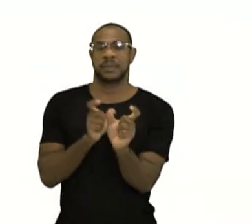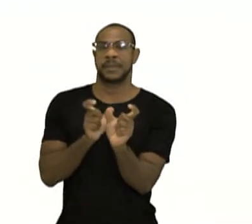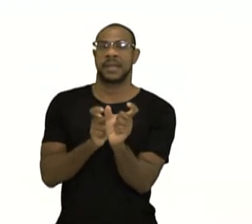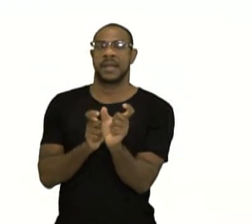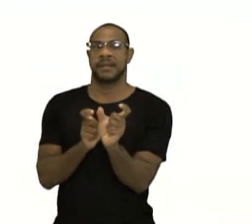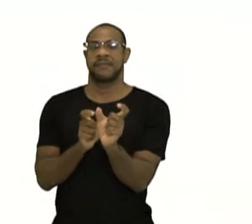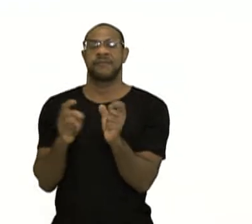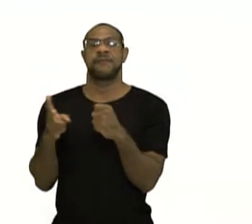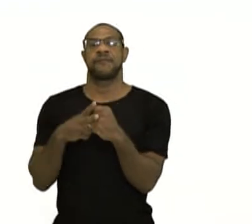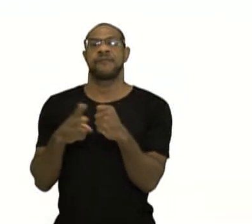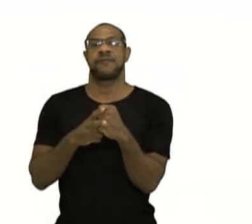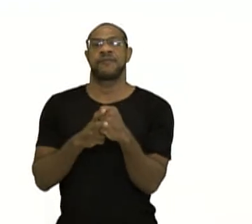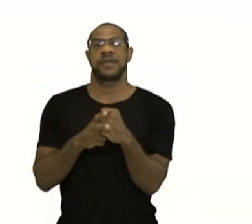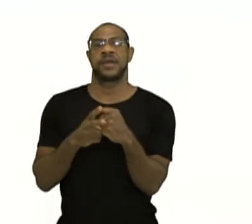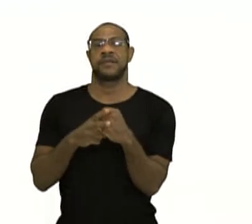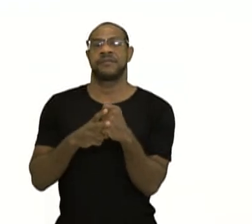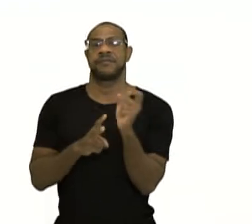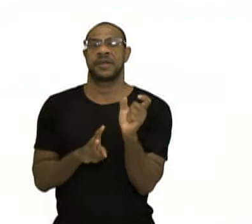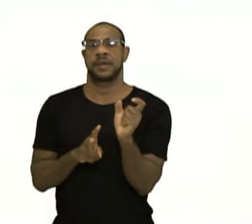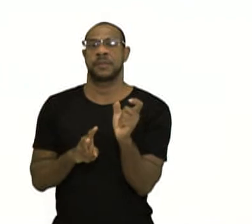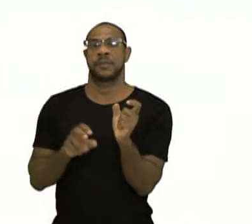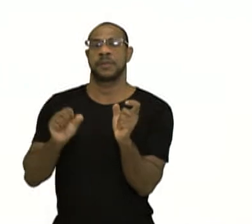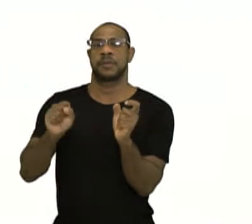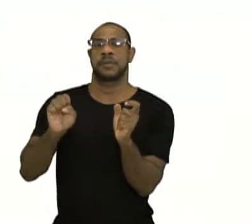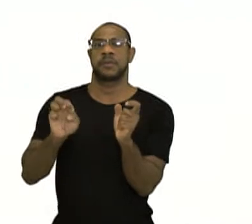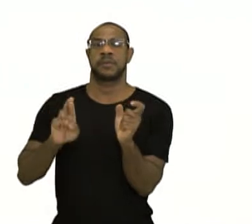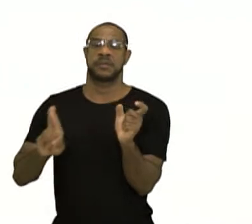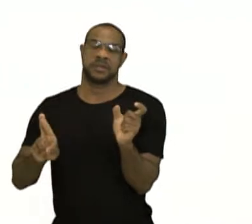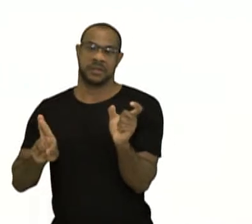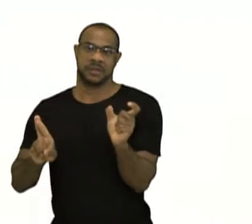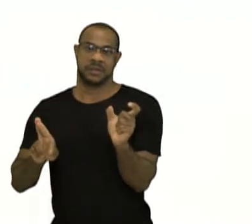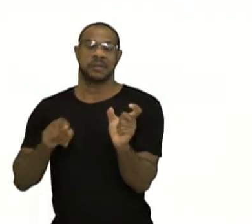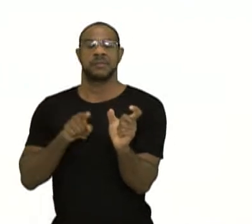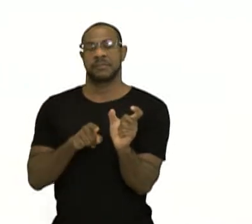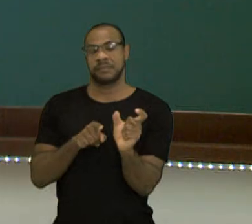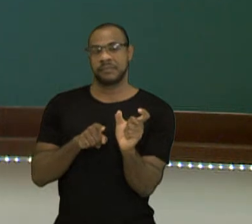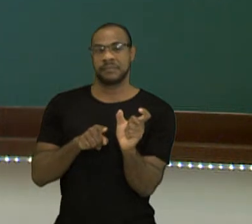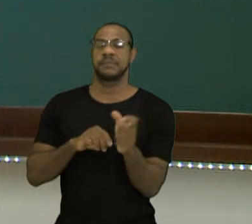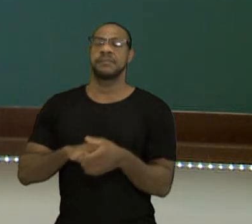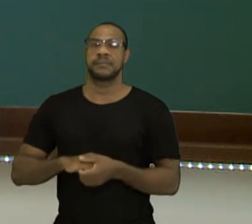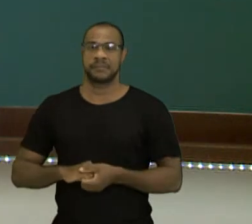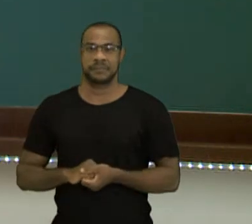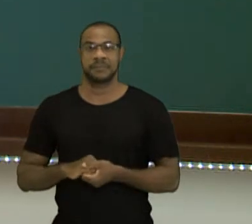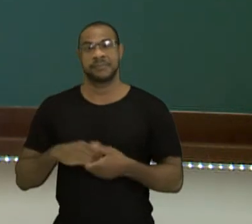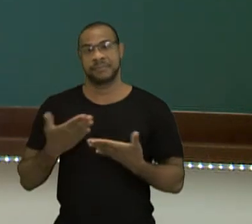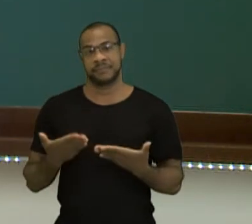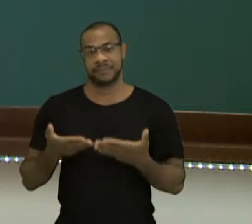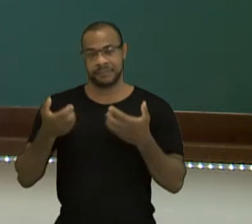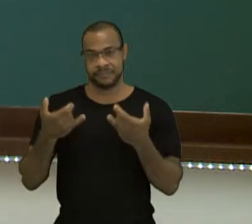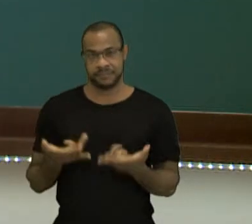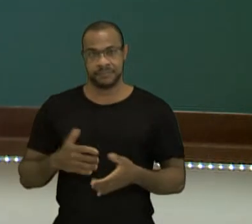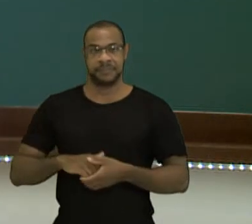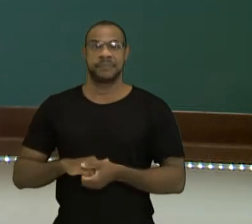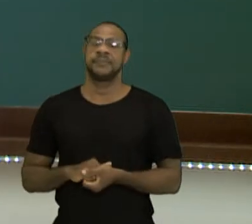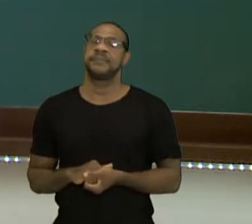desde entonces, e por amor seré, será e seremos. ¿Sí? Vamos a seguir.